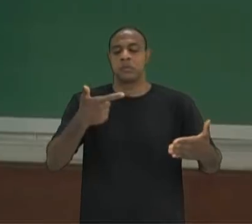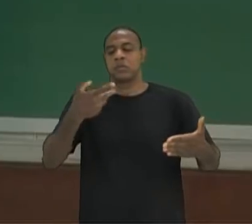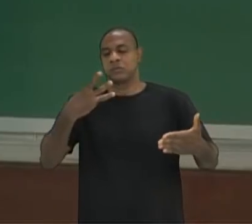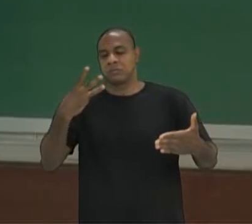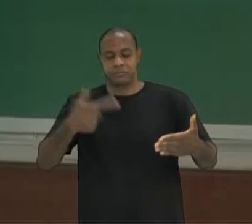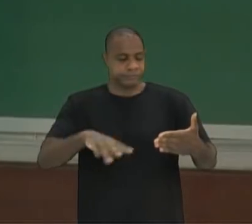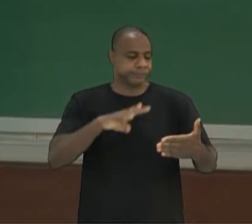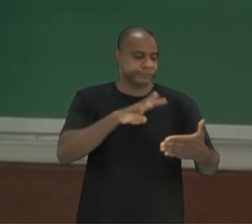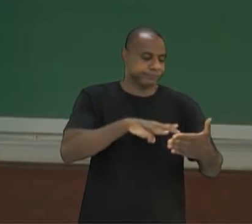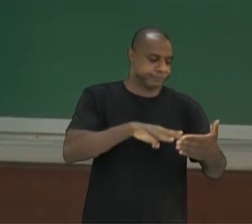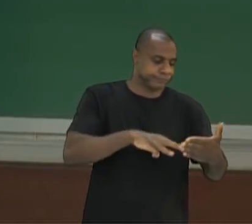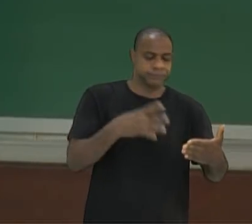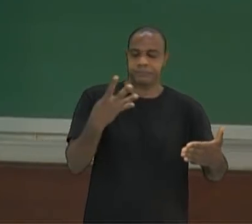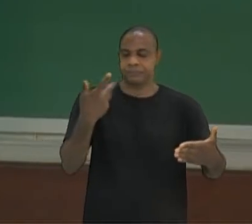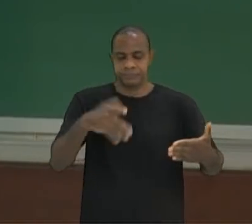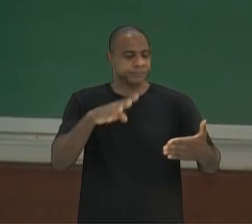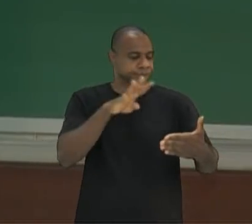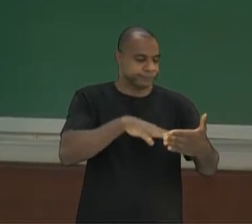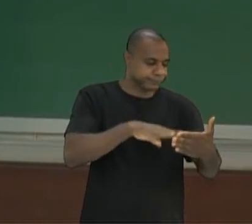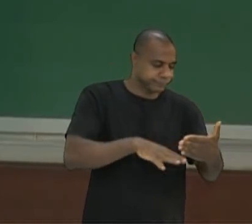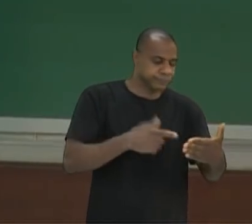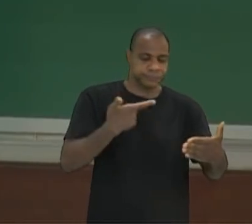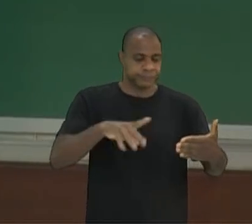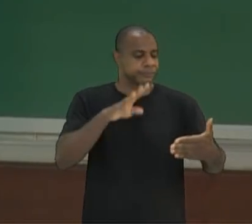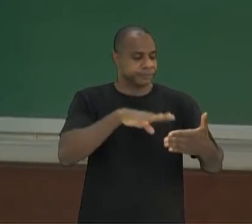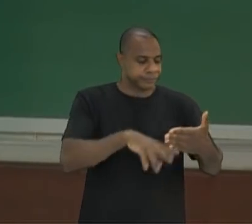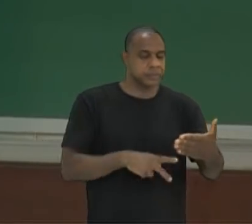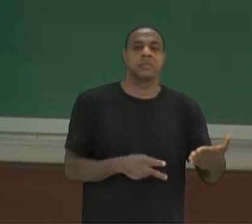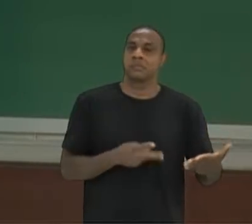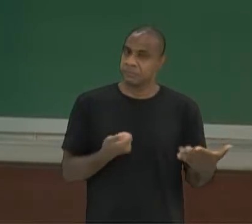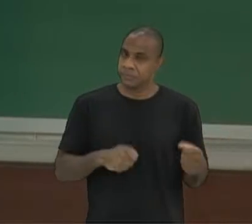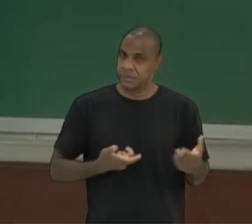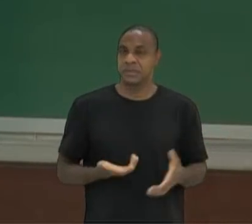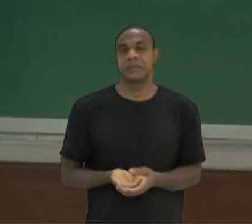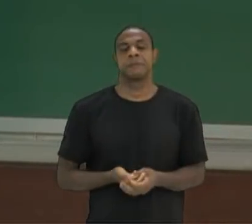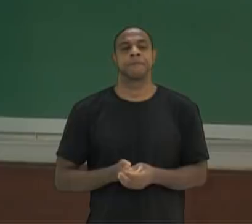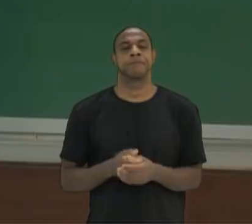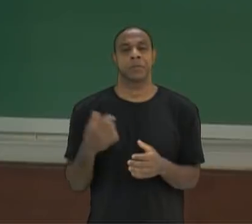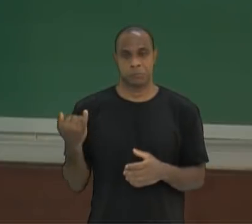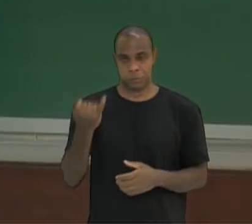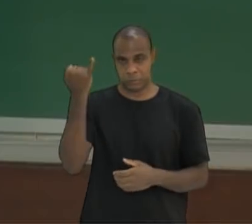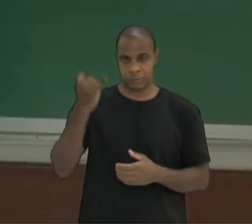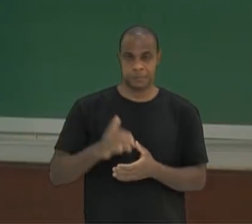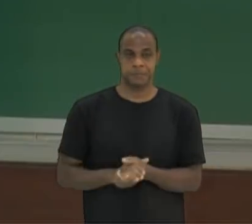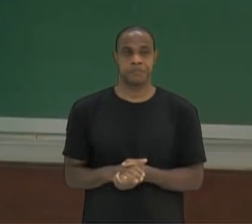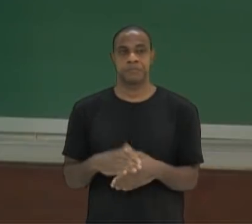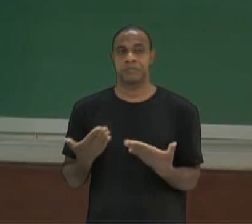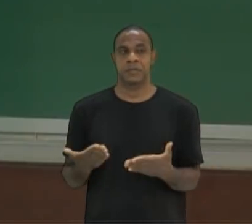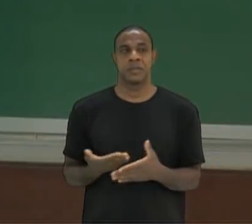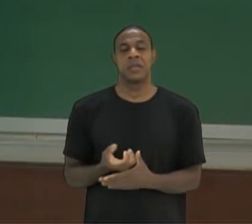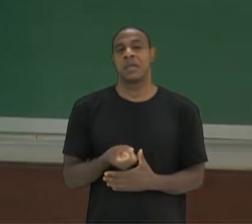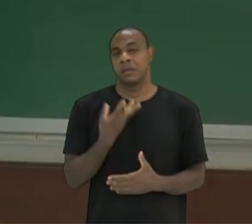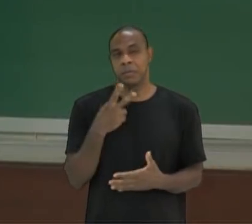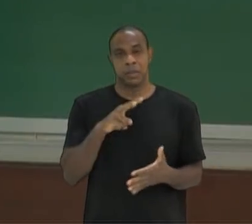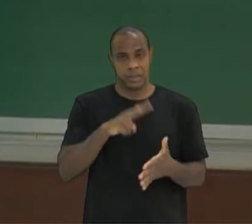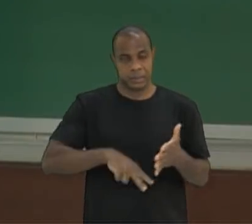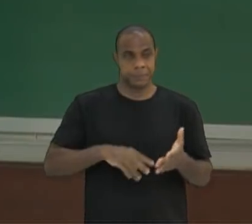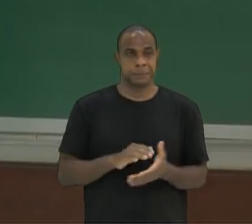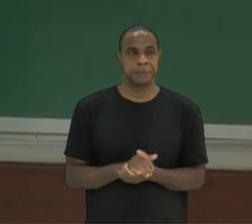o suficiente para eu captar a informação que o enunciado está solicitando. Então, sempre é bom fazer a